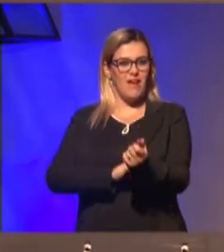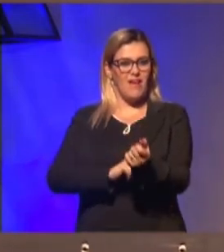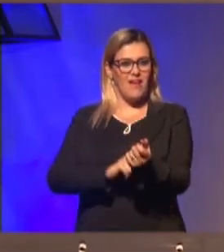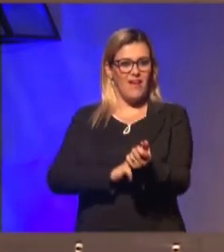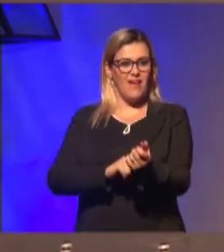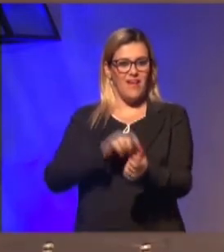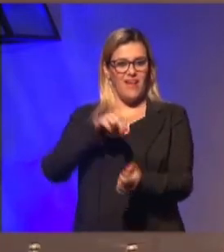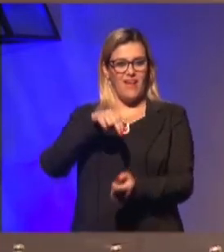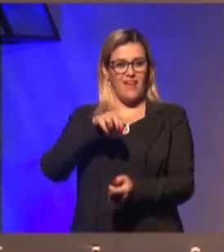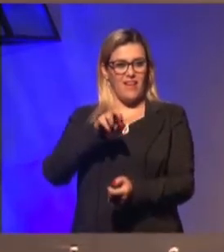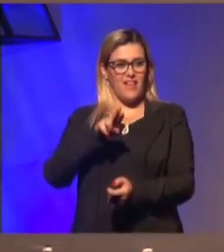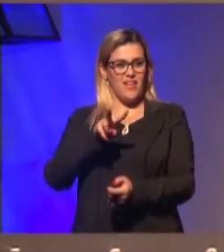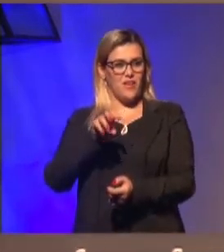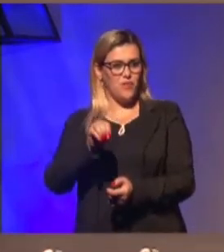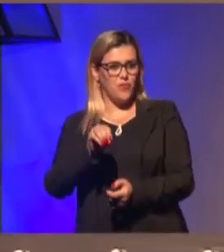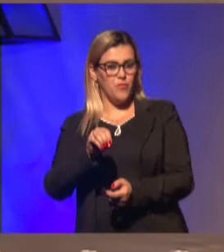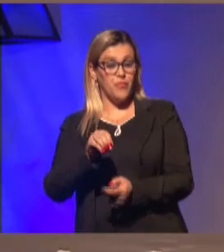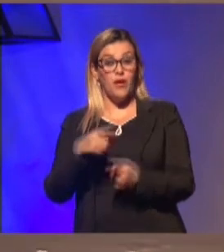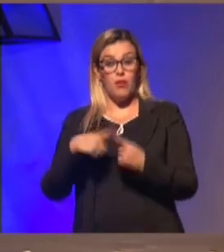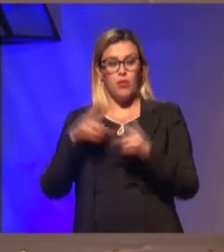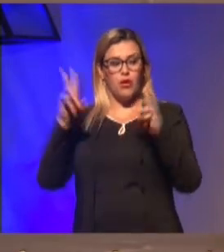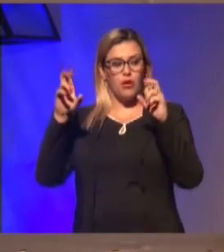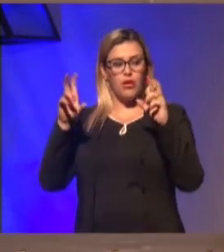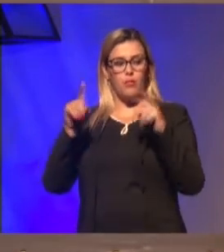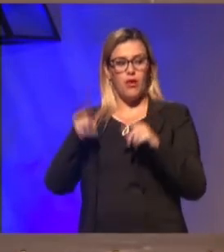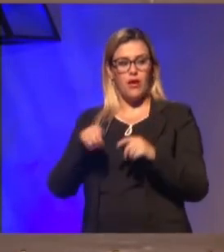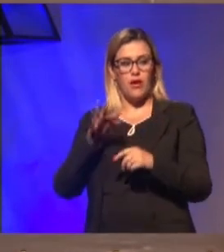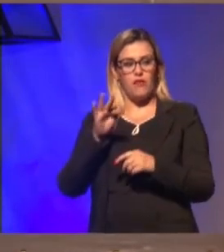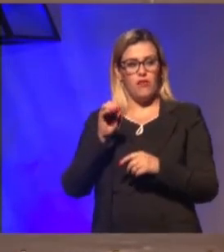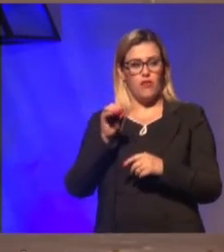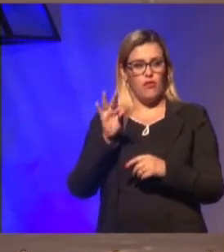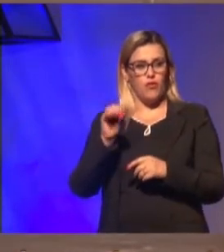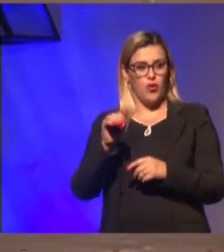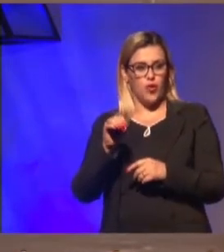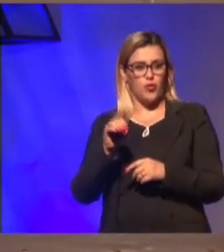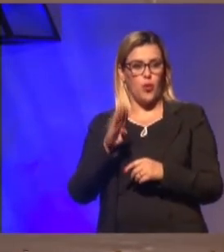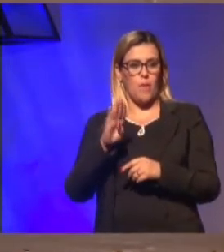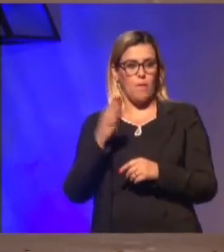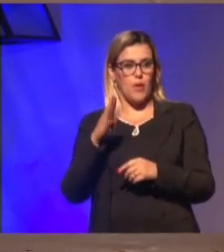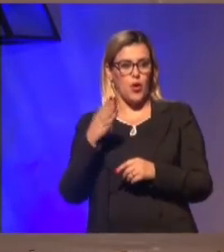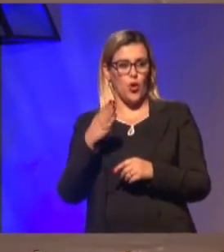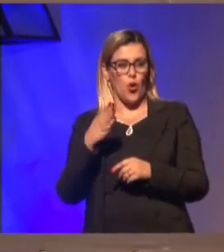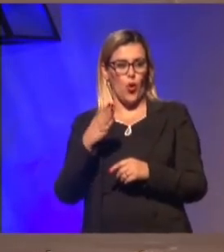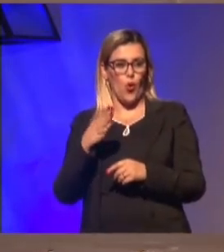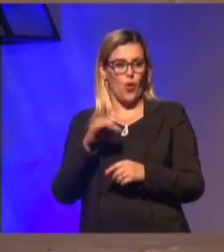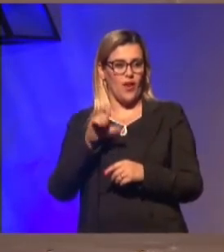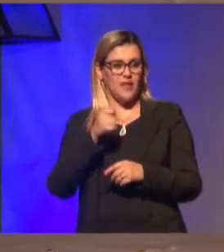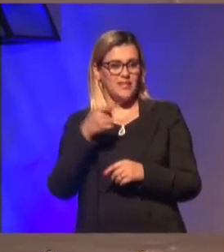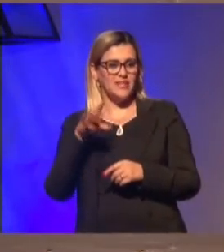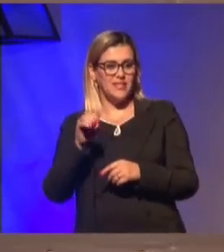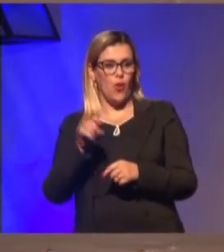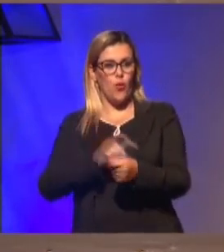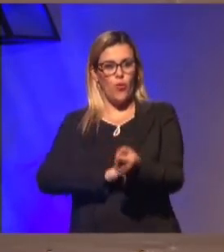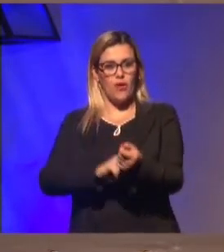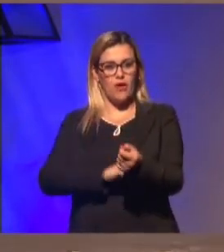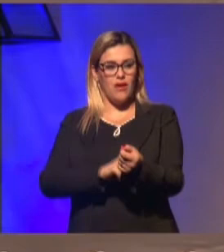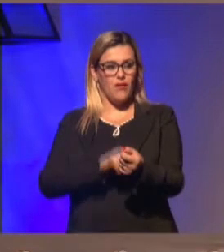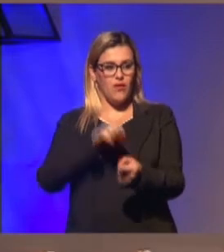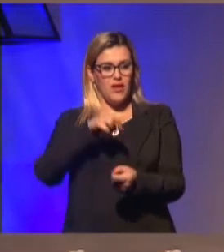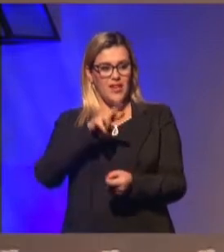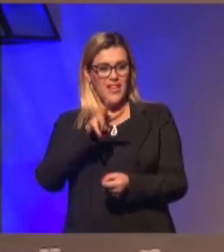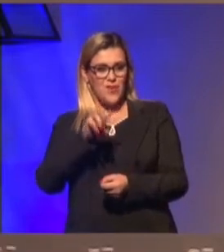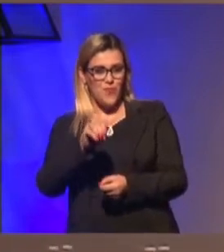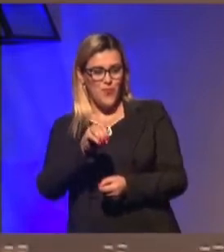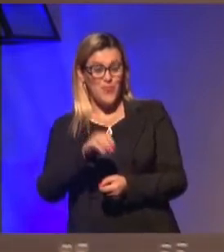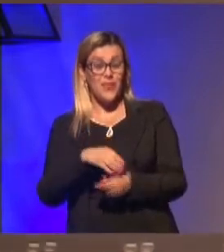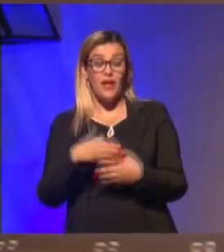Por quê? Porque o tema é fotobiomodulação na lesão nervosa periférica. Ó, entendeu? Agora é o